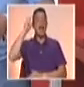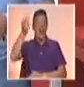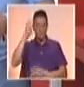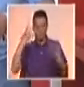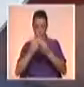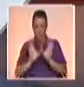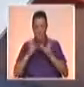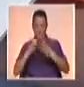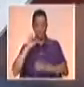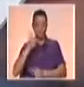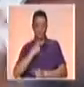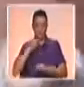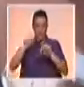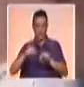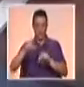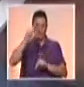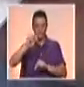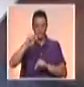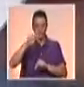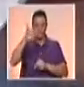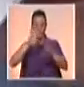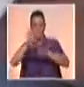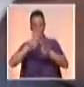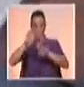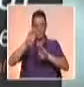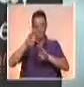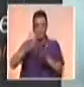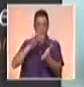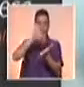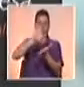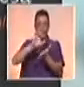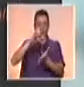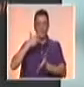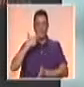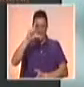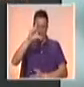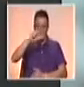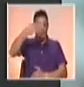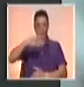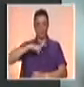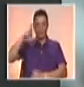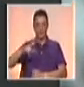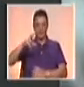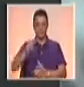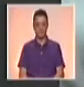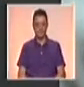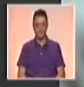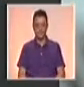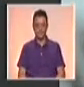junto da comunidade surda, assim como pela boa prática, Dicionário de Língua Gestual Portuguesa.